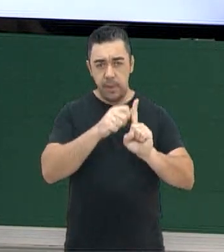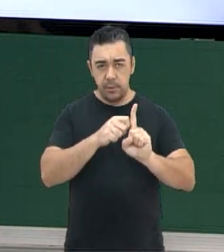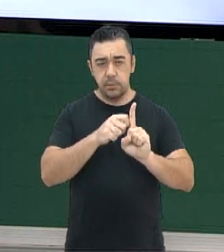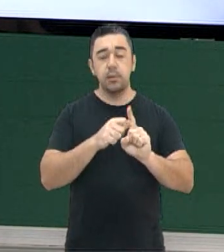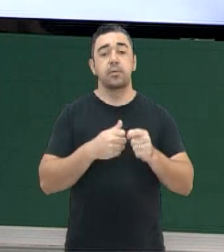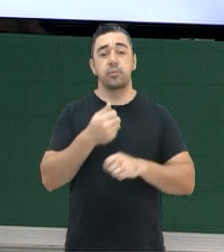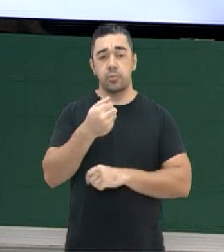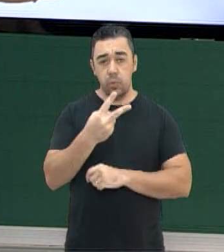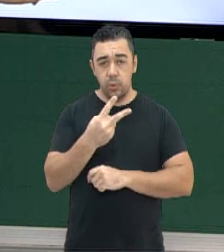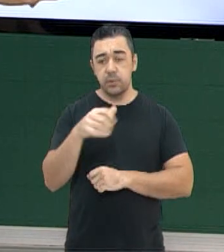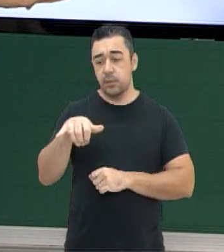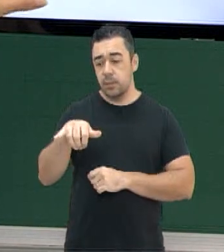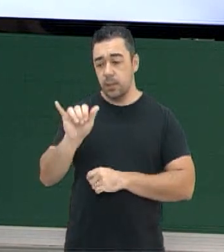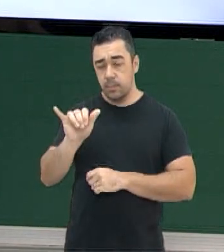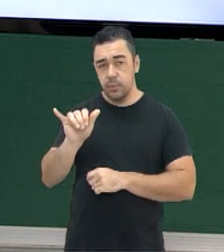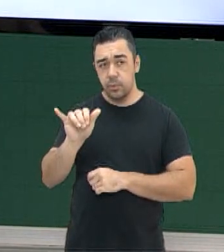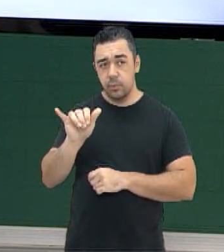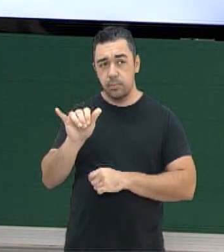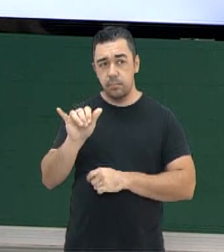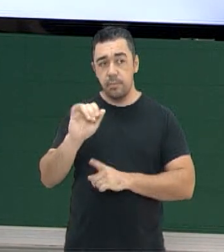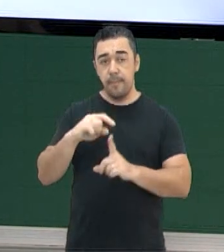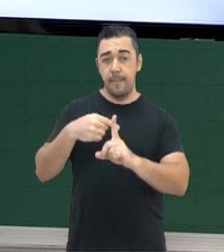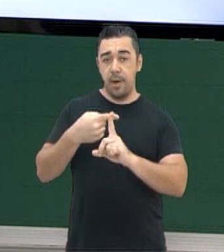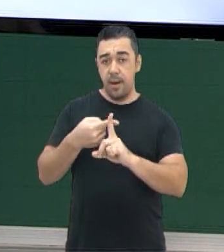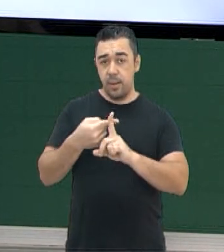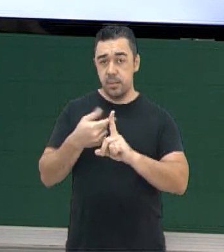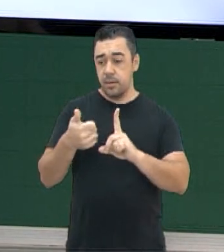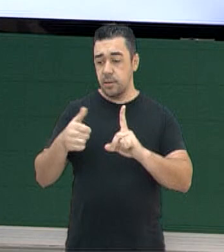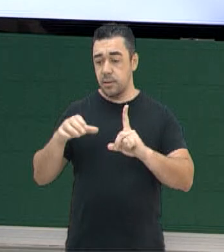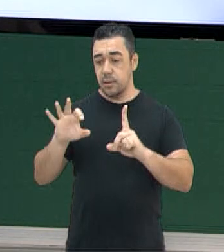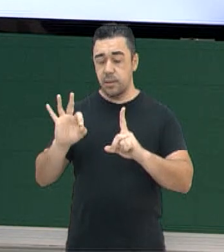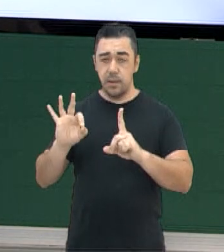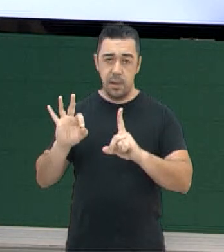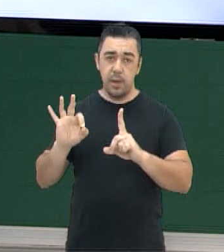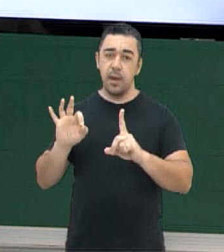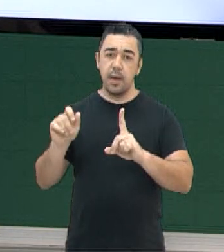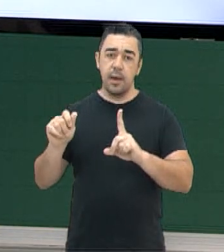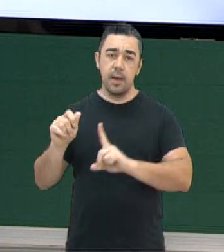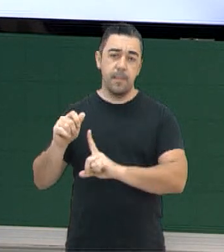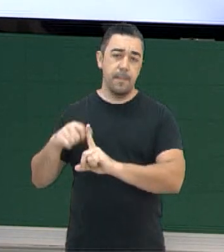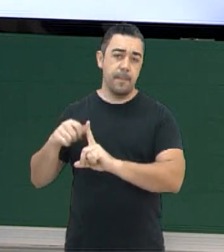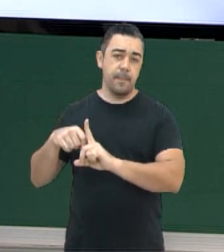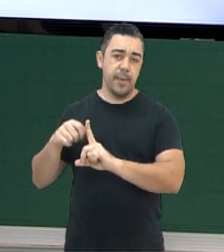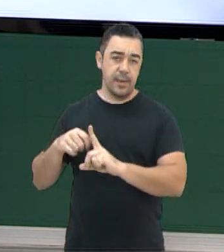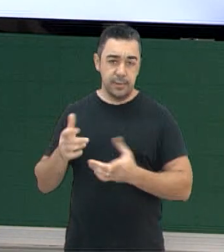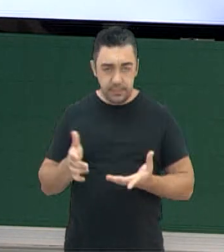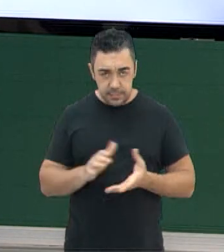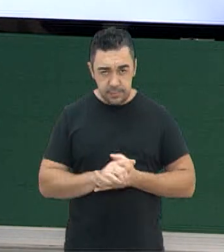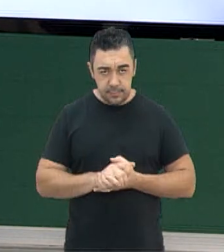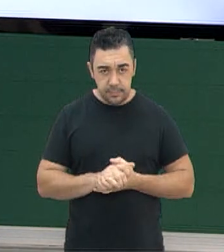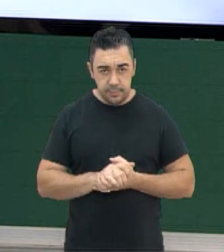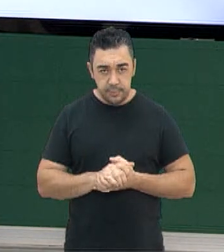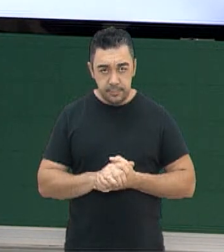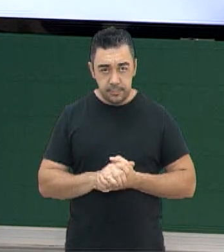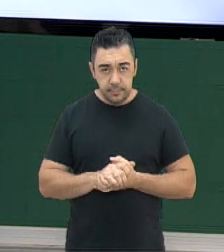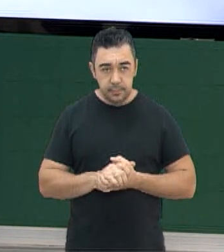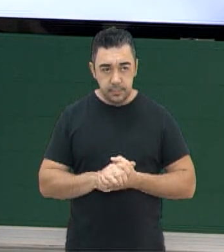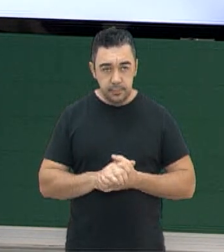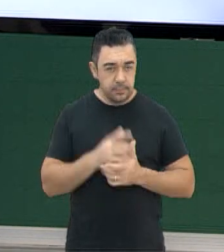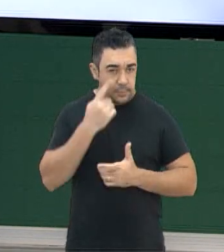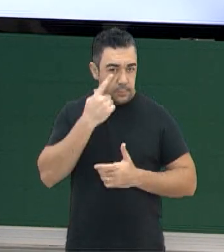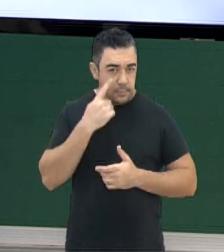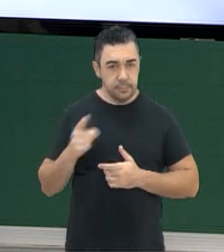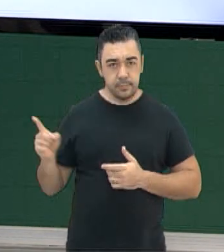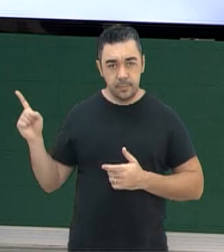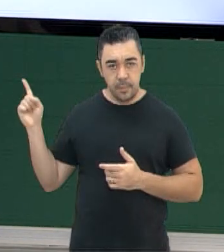quê? 12y. Mais, olha aqui, sinal de mais, 10 meses. Vamos